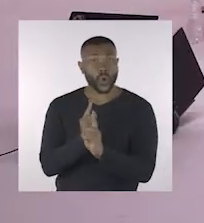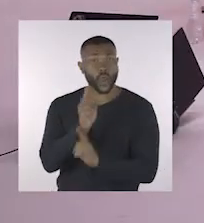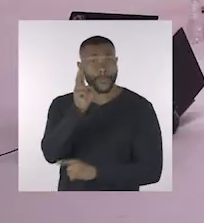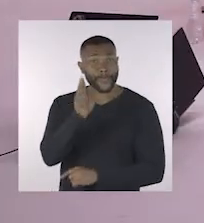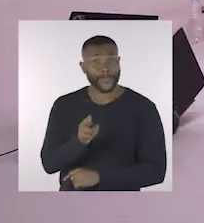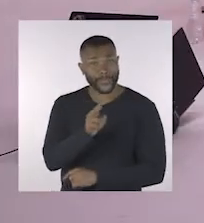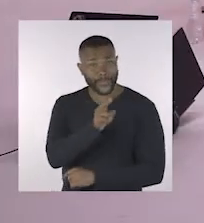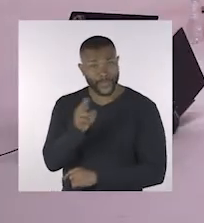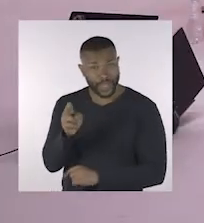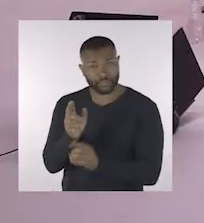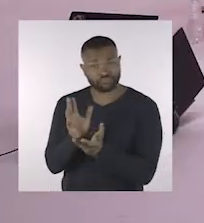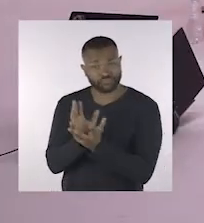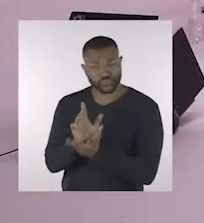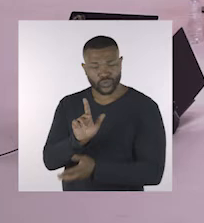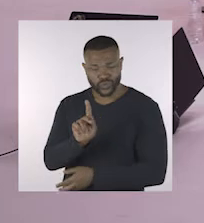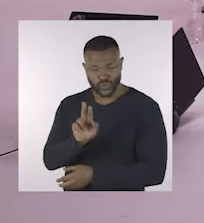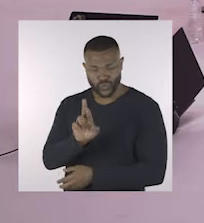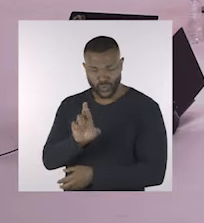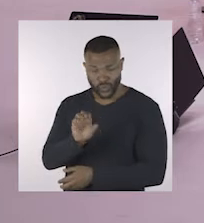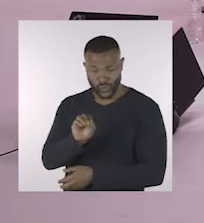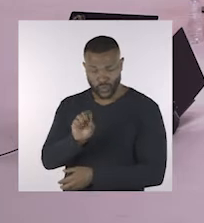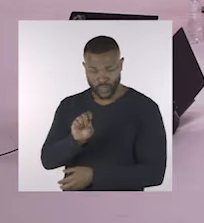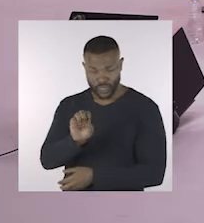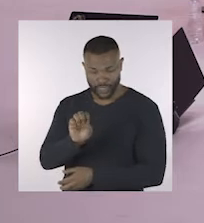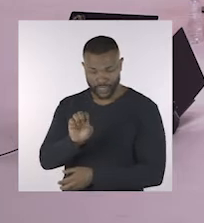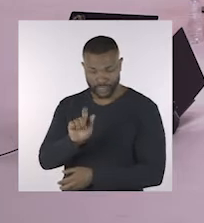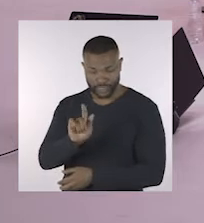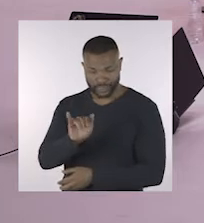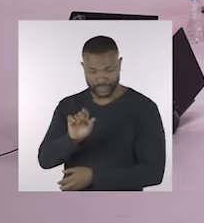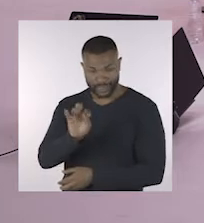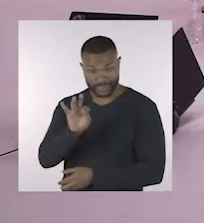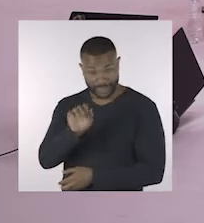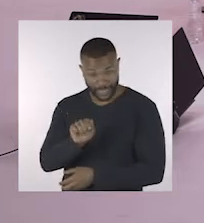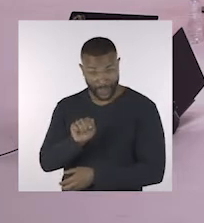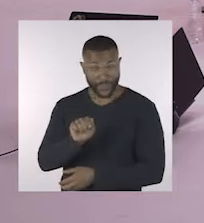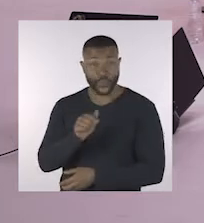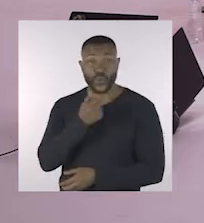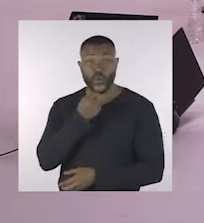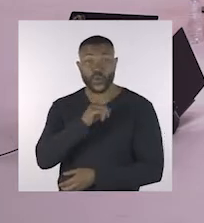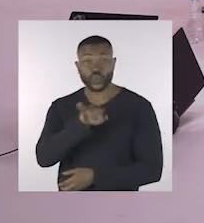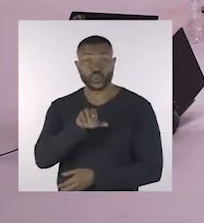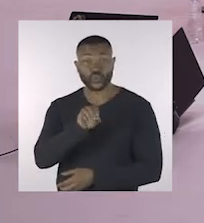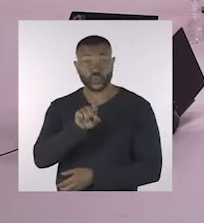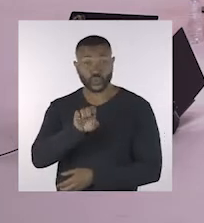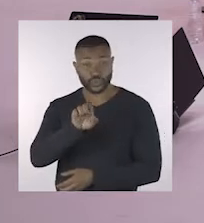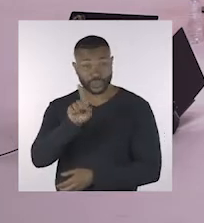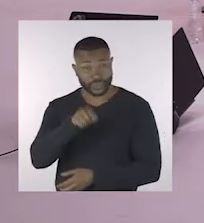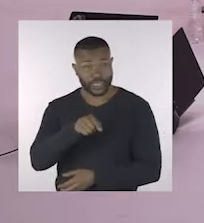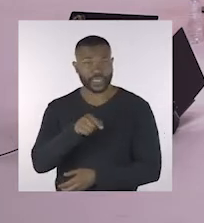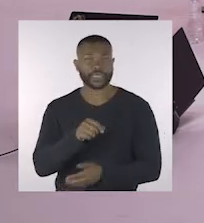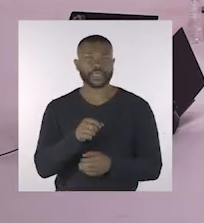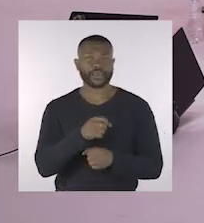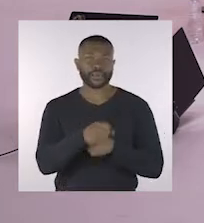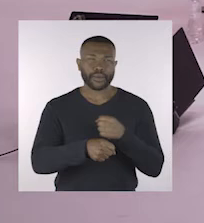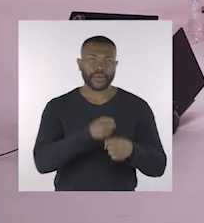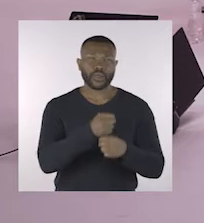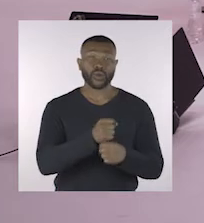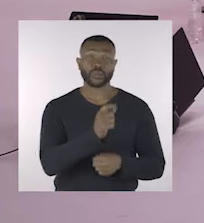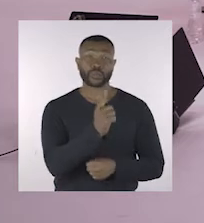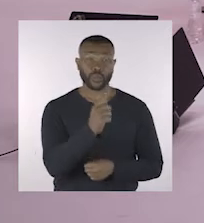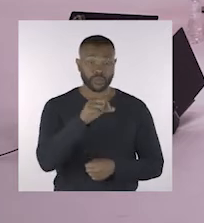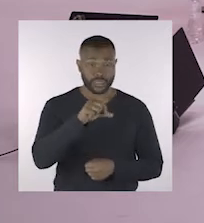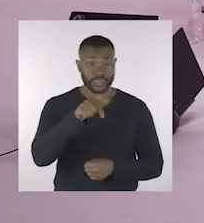um padre Progressista em Padre José Pegoraro e esse Padre isso nós estamos falando Portanto o ano de 1978